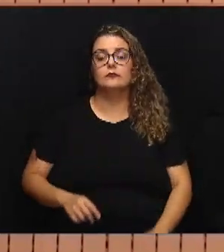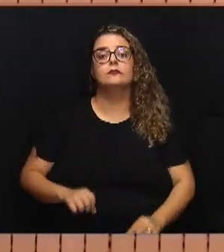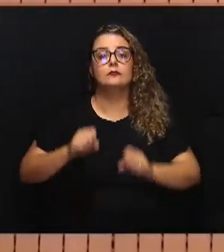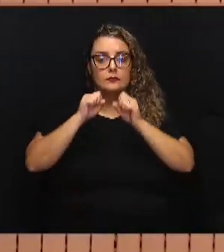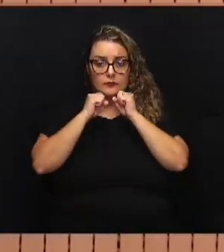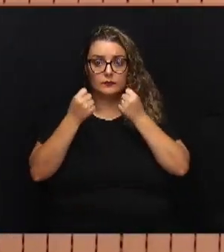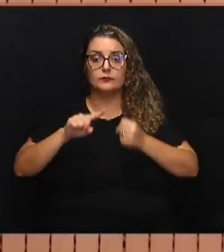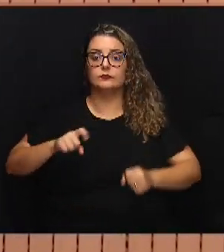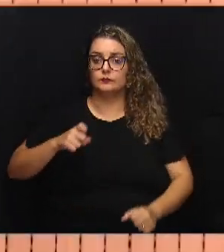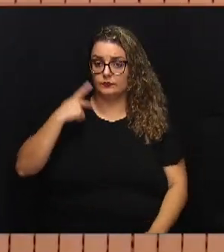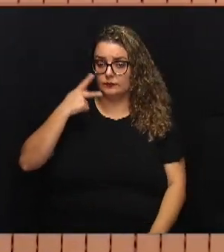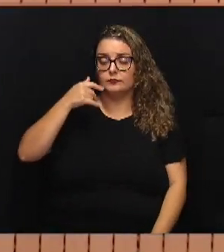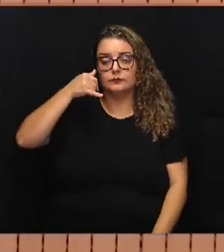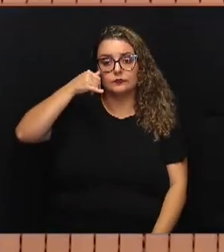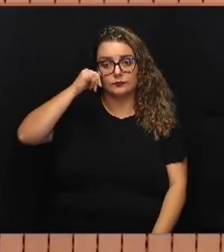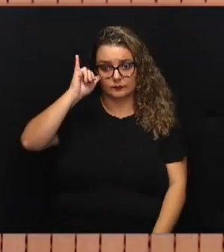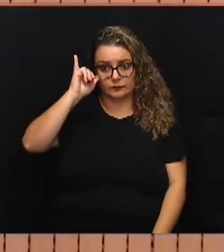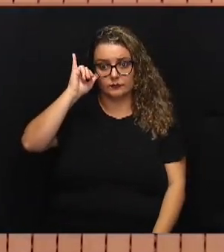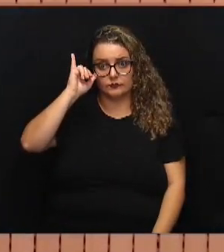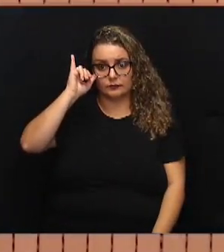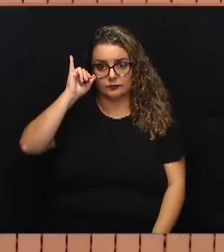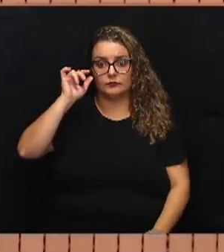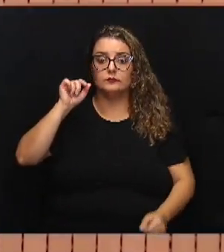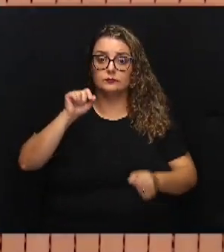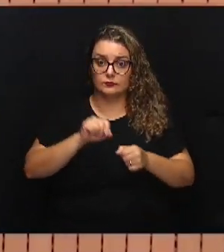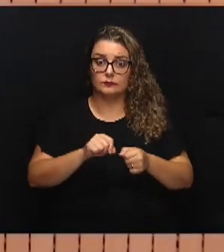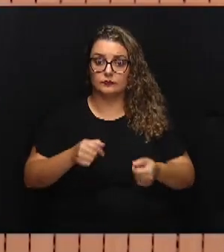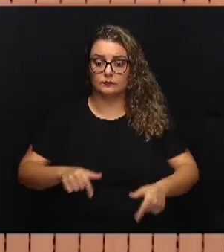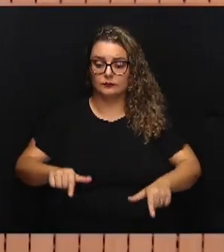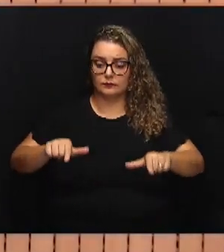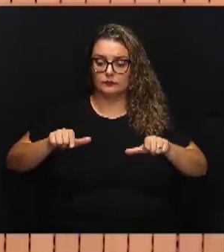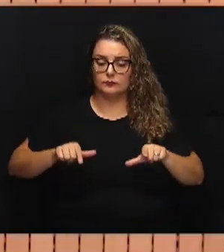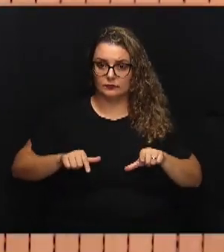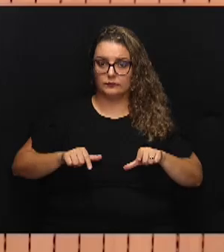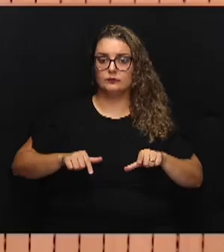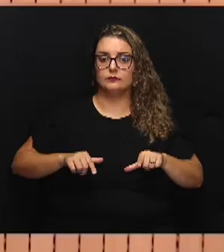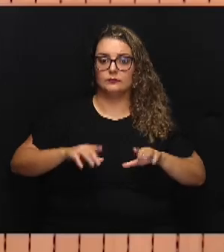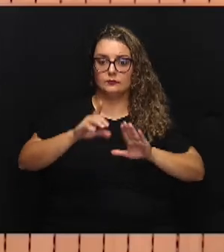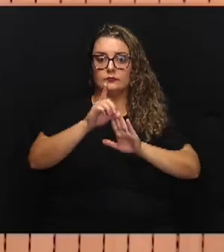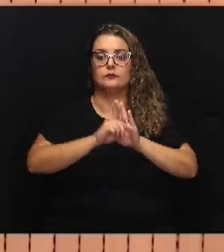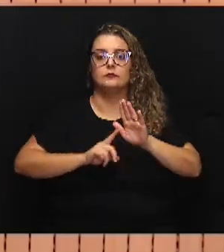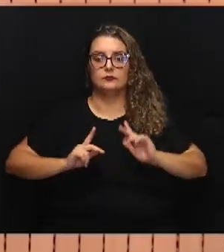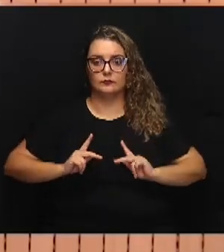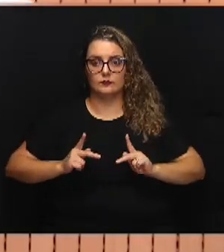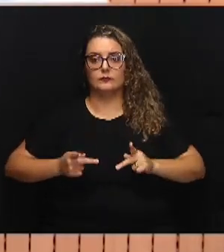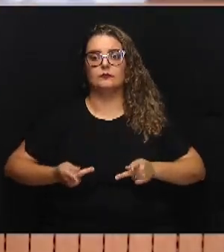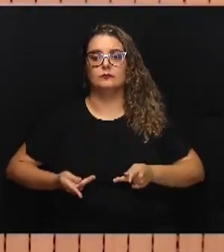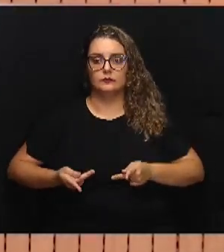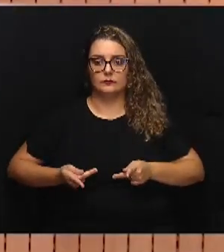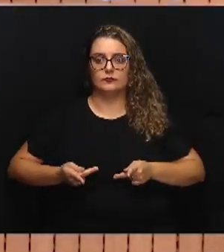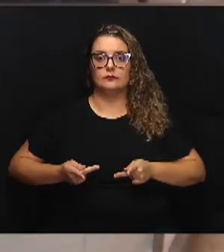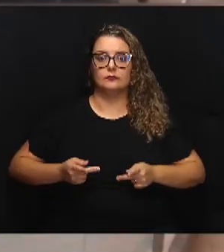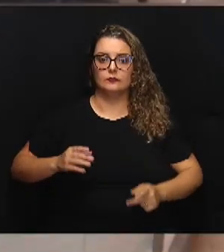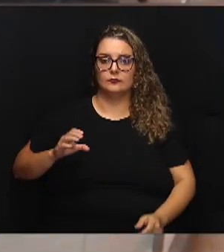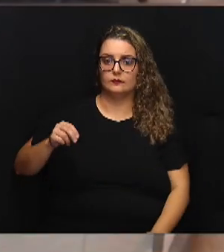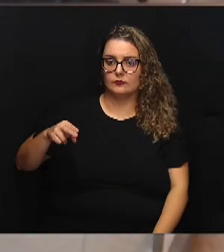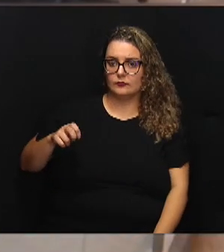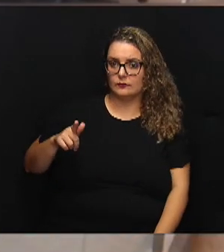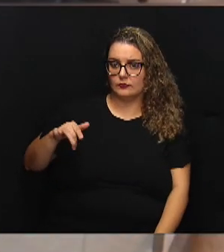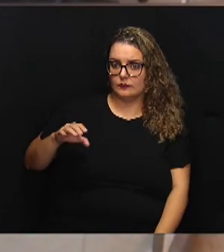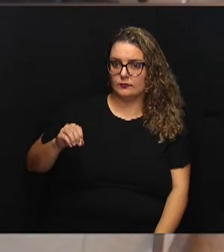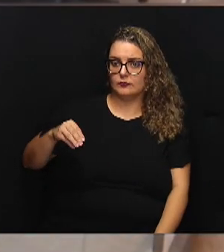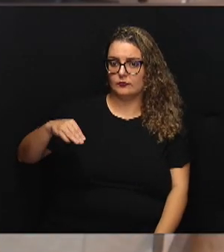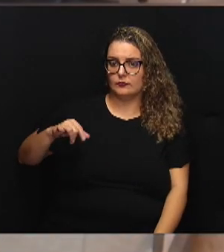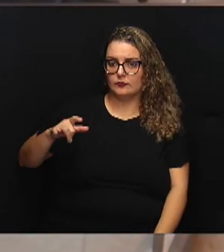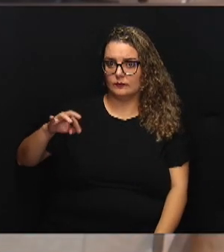o ex-vereador Paulo Búfalo fez a entrega do Diploma de Direitos Humanos Cônego Milton Santana